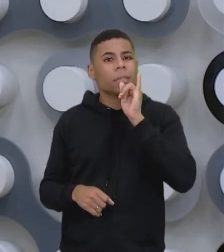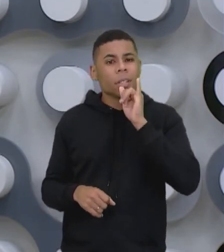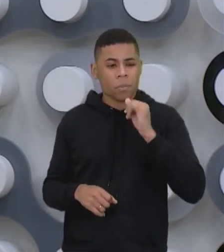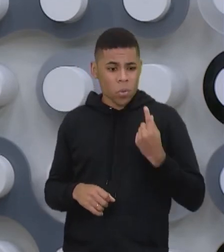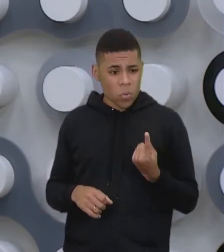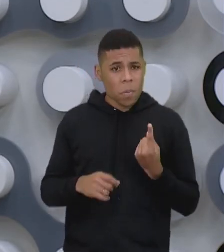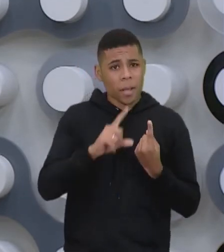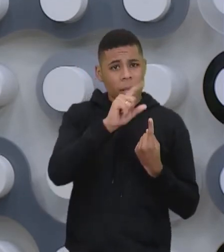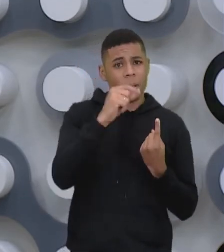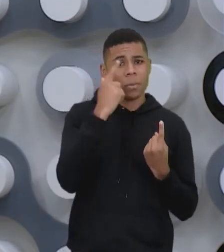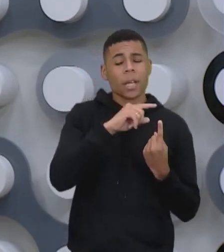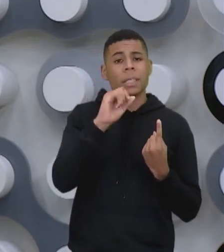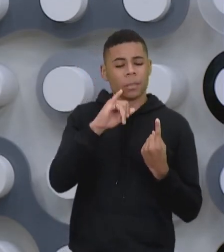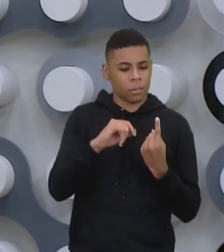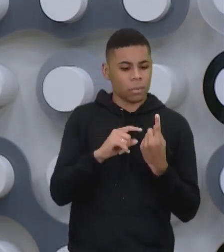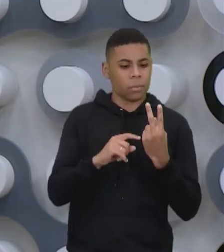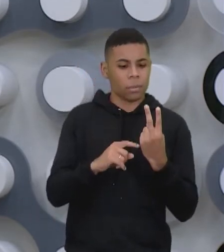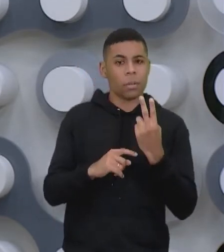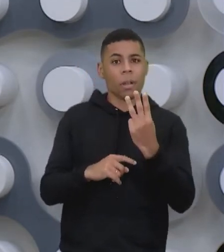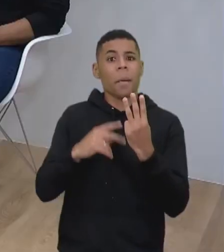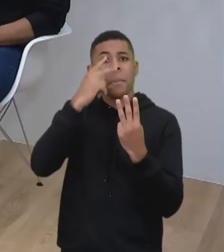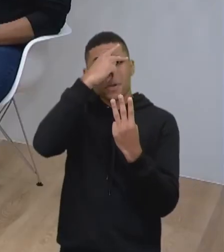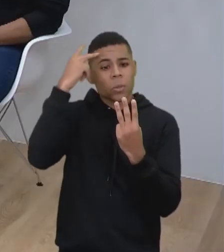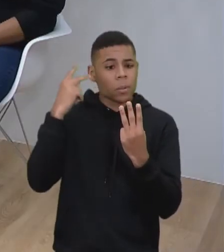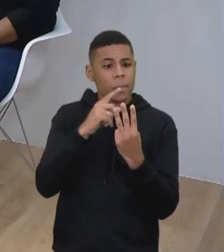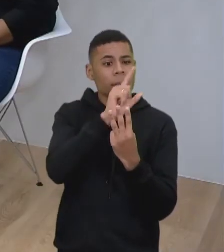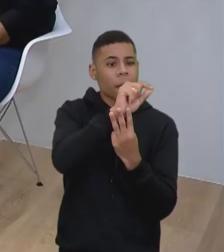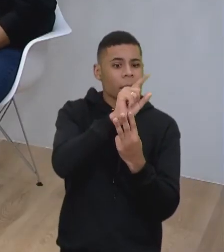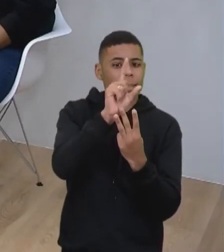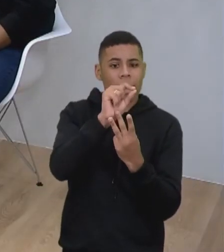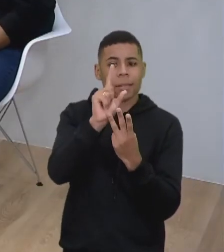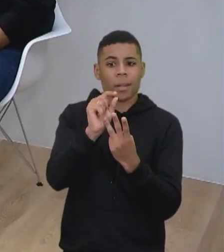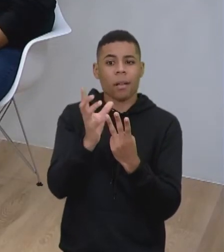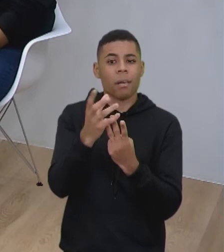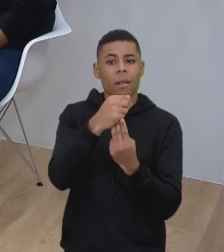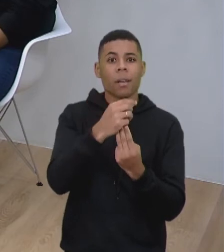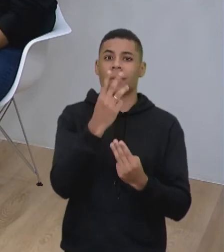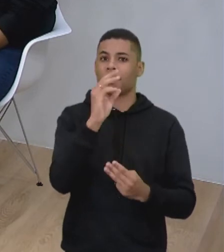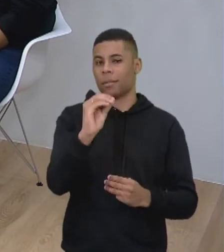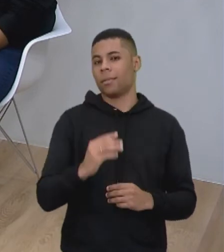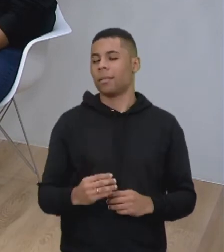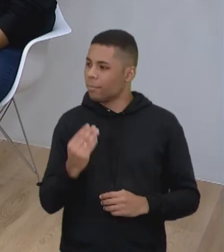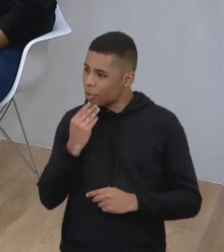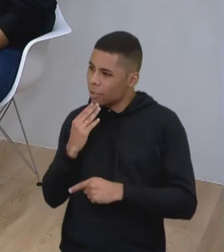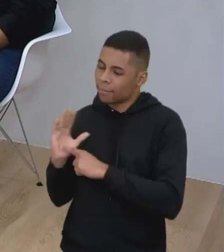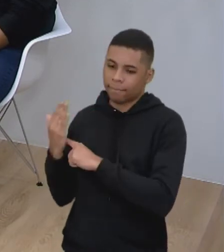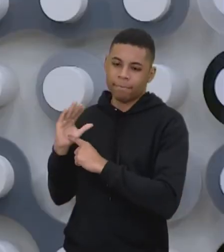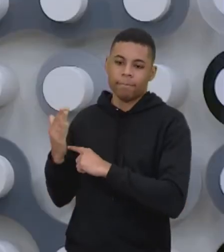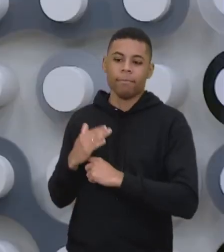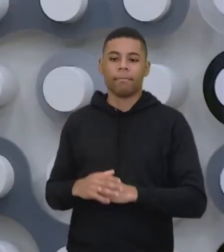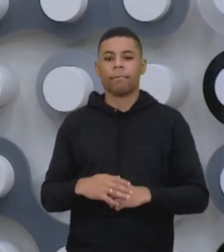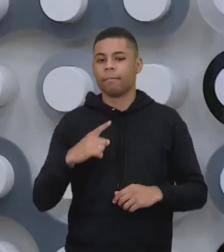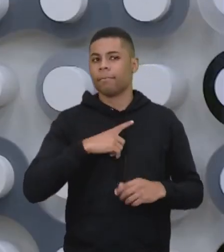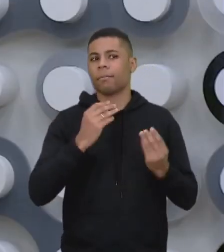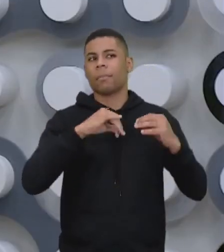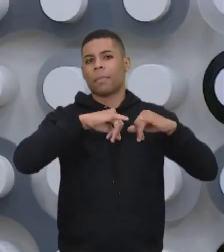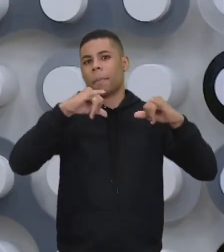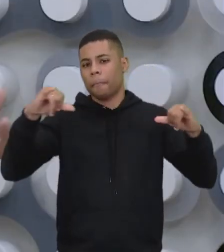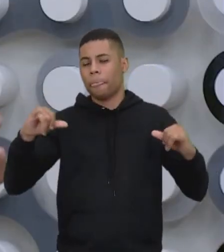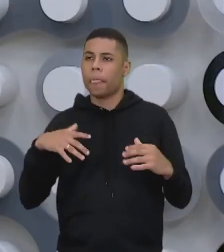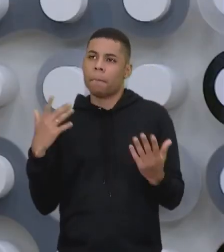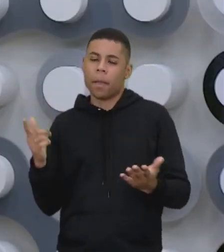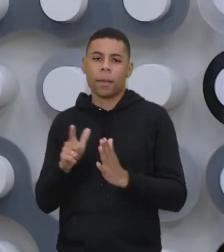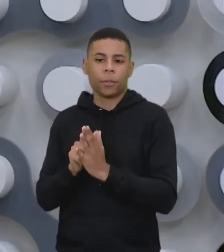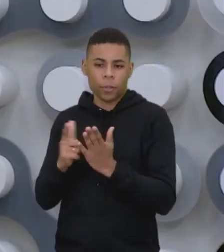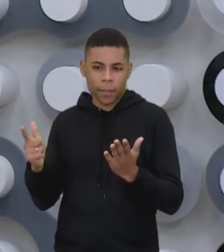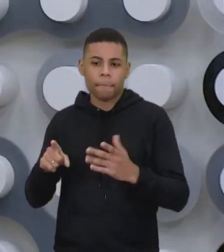observaria muito mais, muito mais apuro, o volume mais que qualidade. vai dar eficiência, né? Exato, porque como tem muito volume hoje, tanto em publicidade quanto em